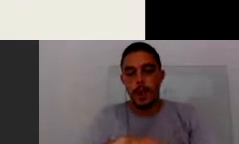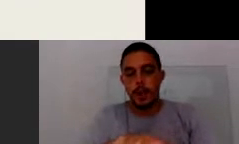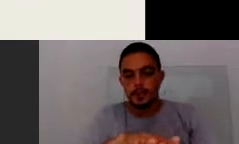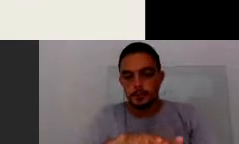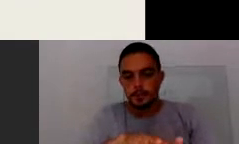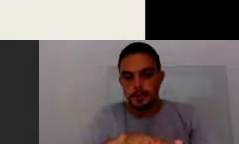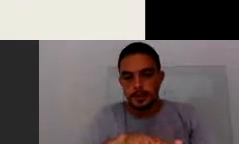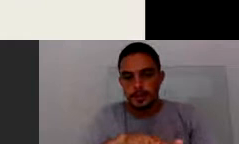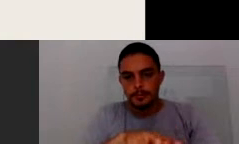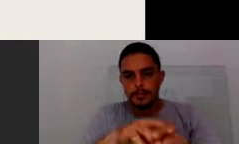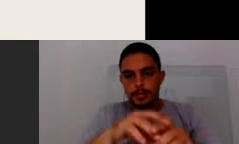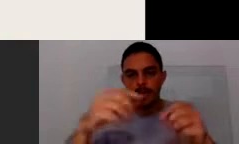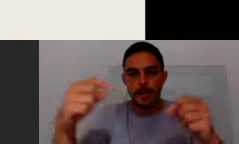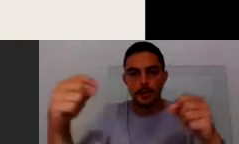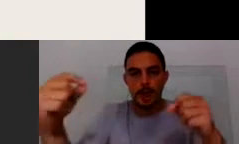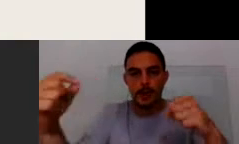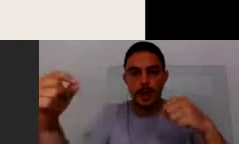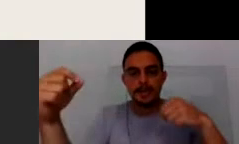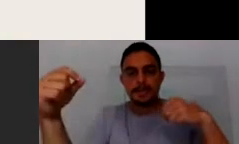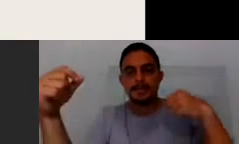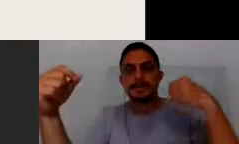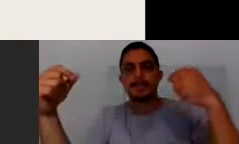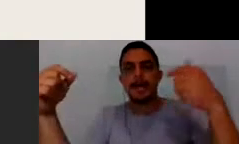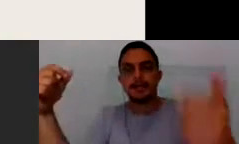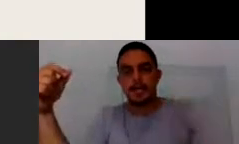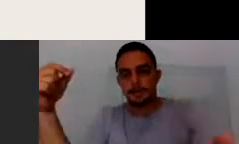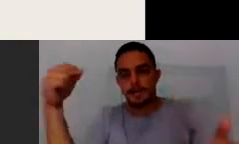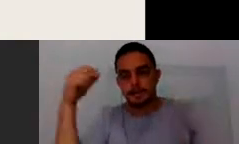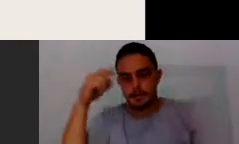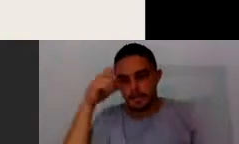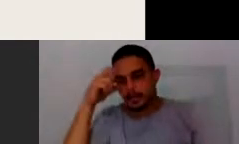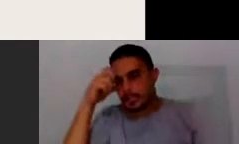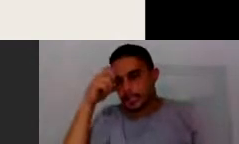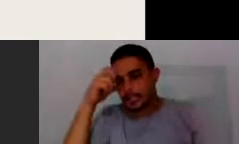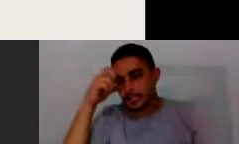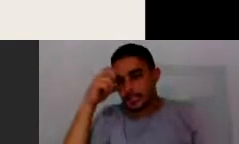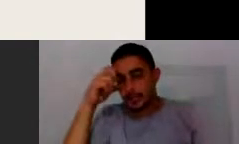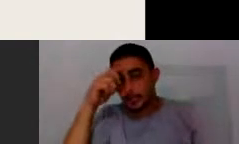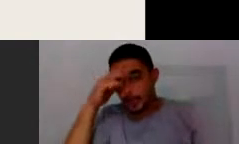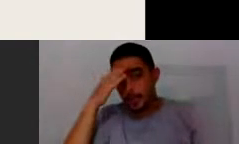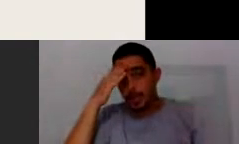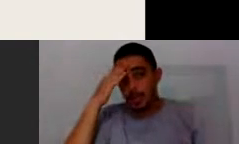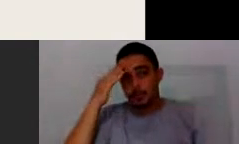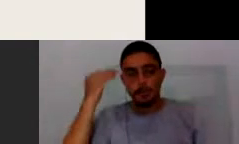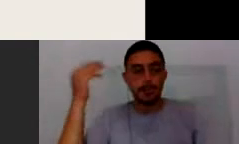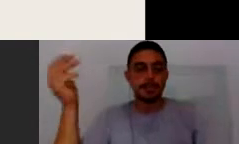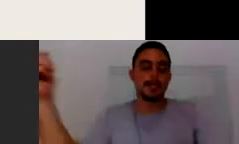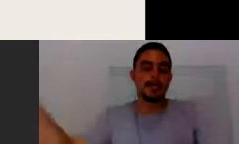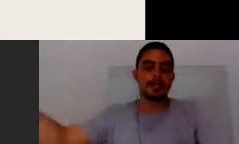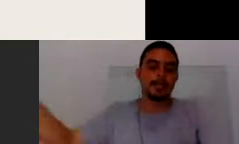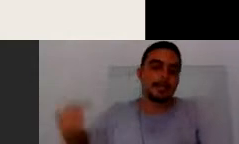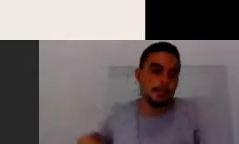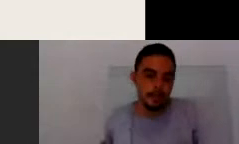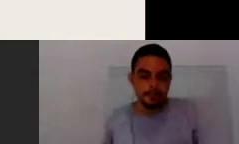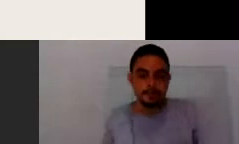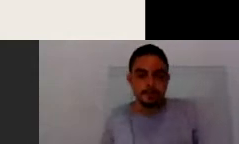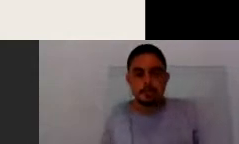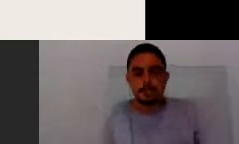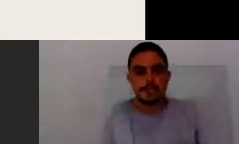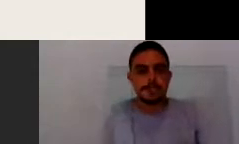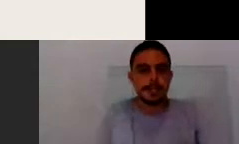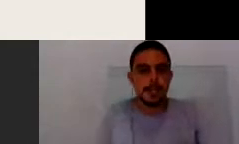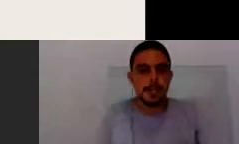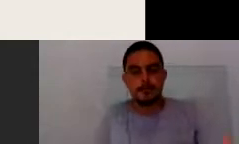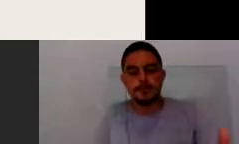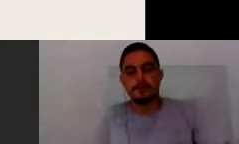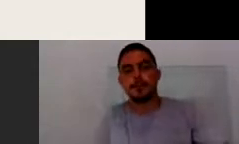saber qual tipo de sistema eu vou utilizar e qual é a intensidade de aplicação de água desse sistema. Por quê? Porque pode ser que a intensidade de aplicação de